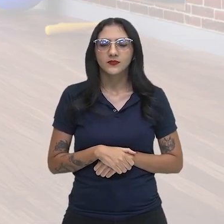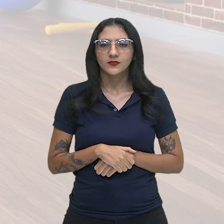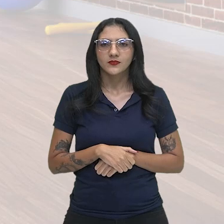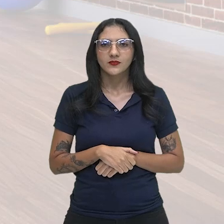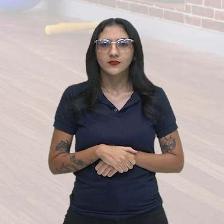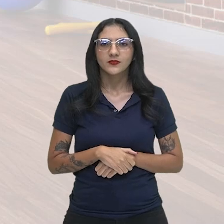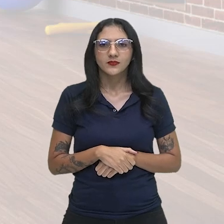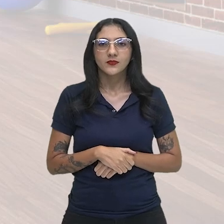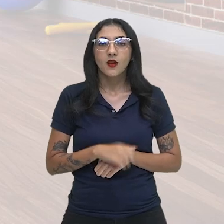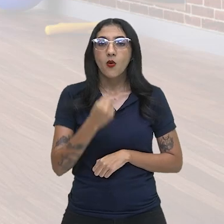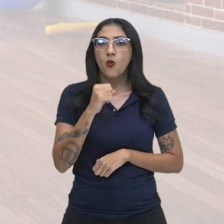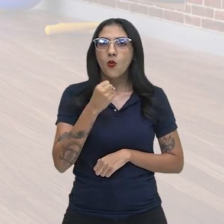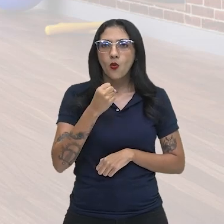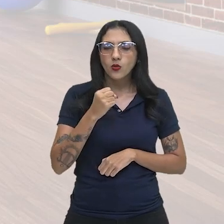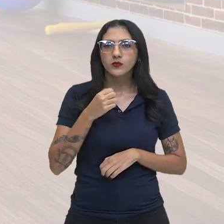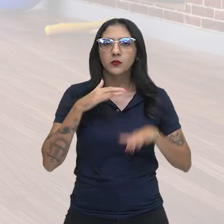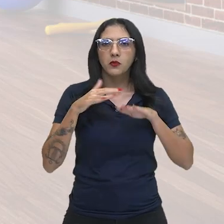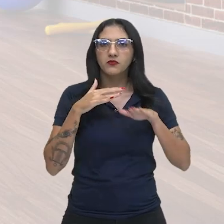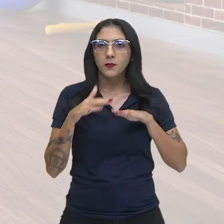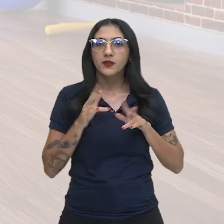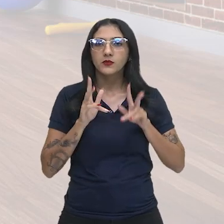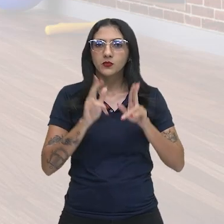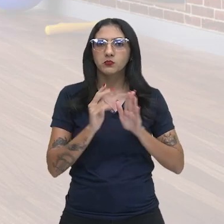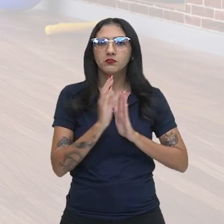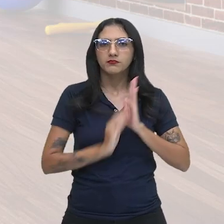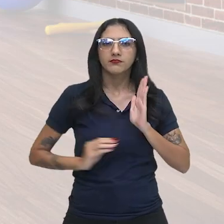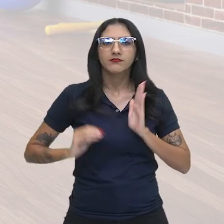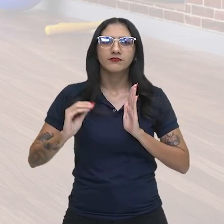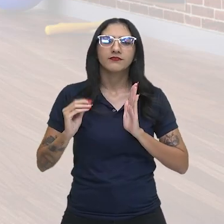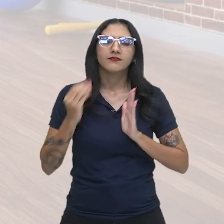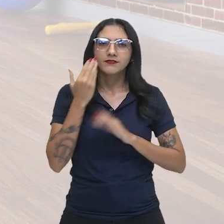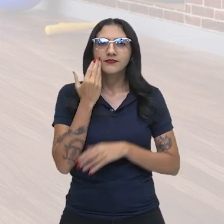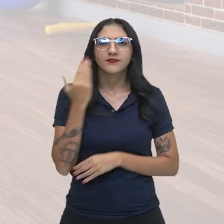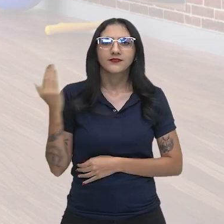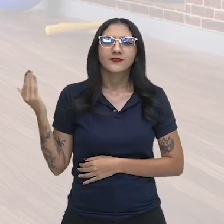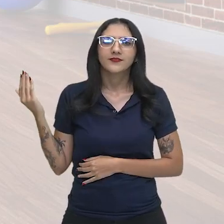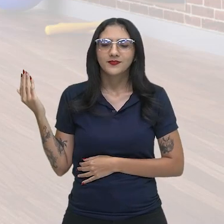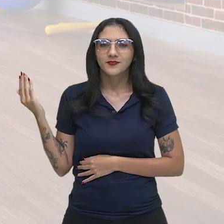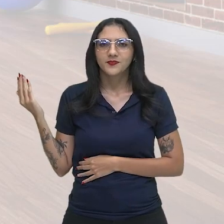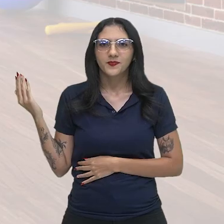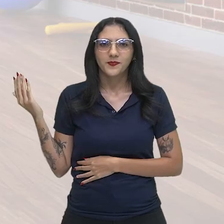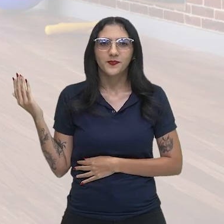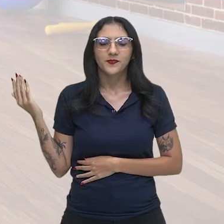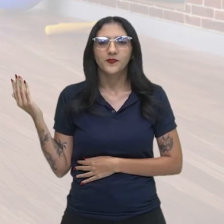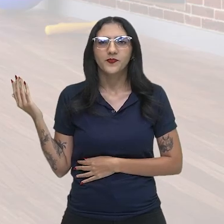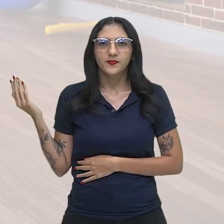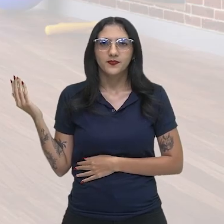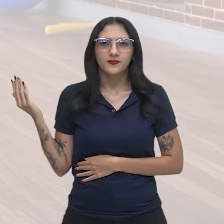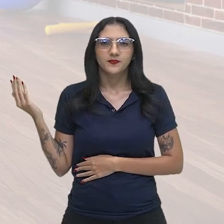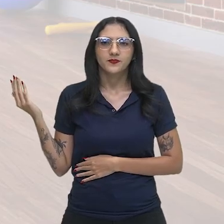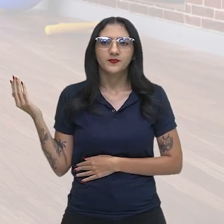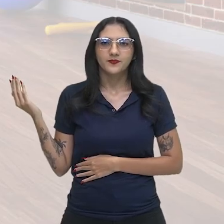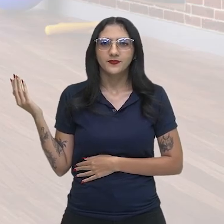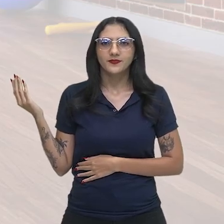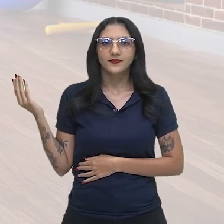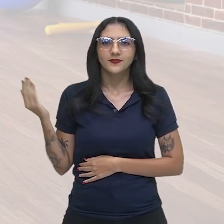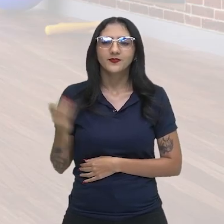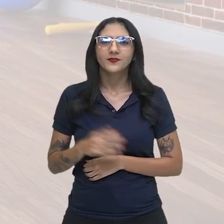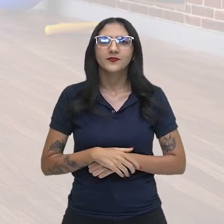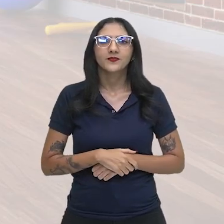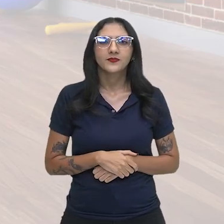o braço agora. 2, 3, 4, 5, 6, 7,